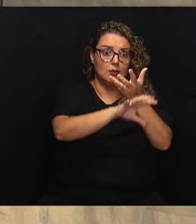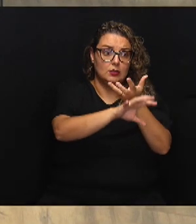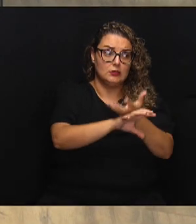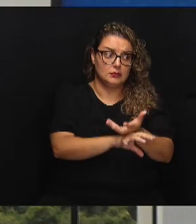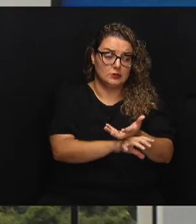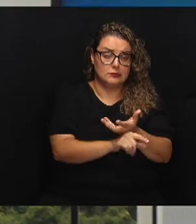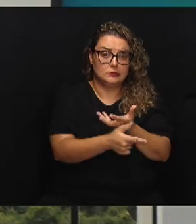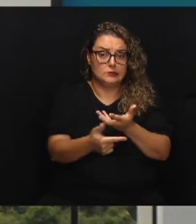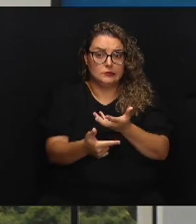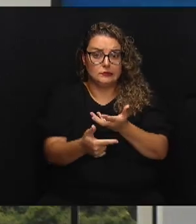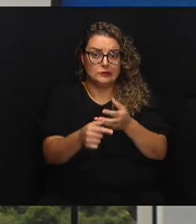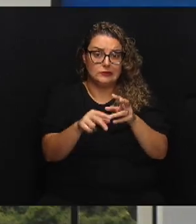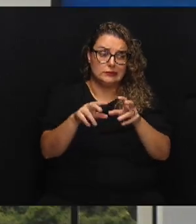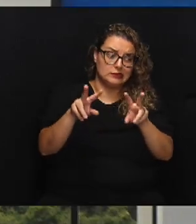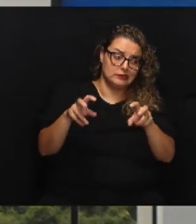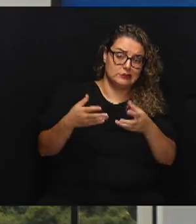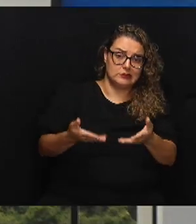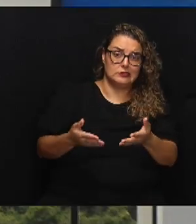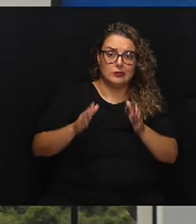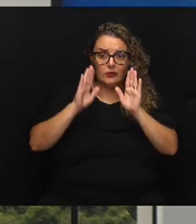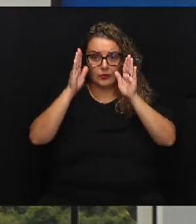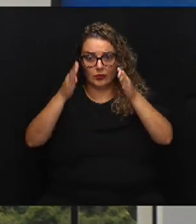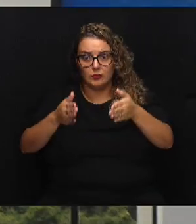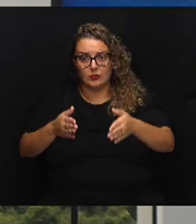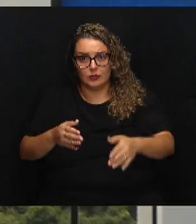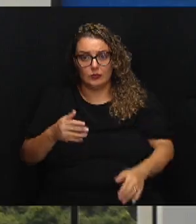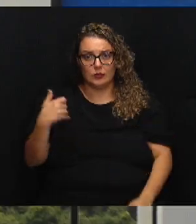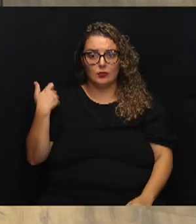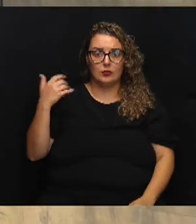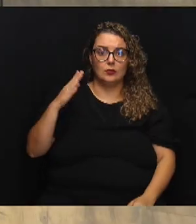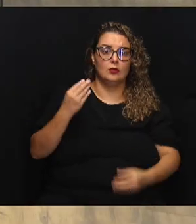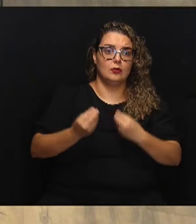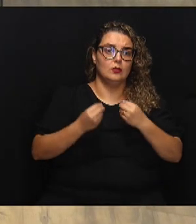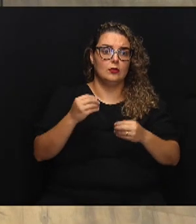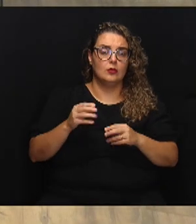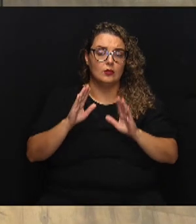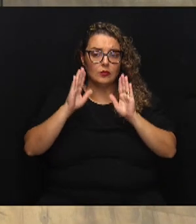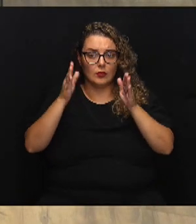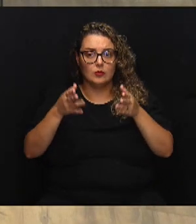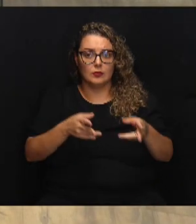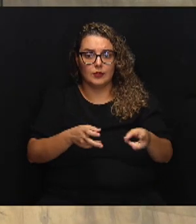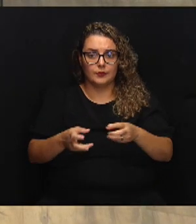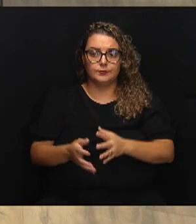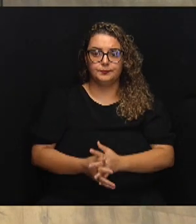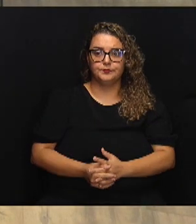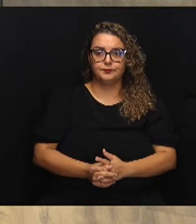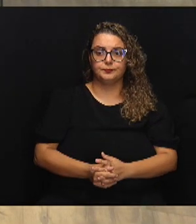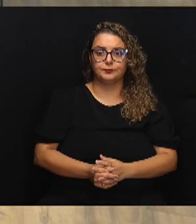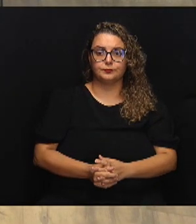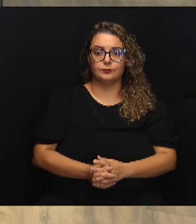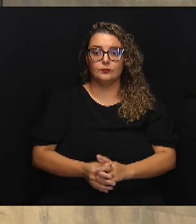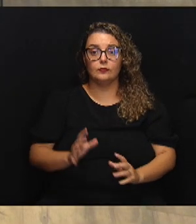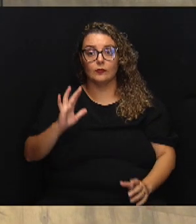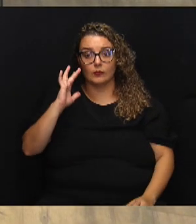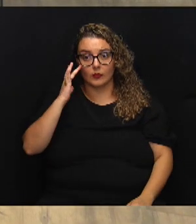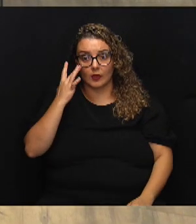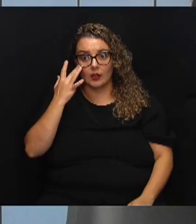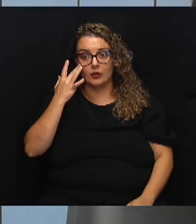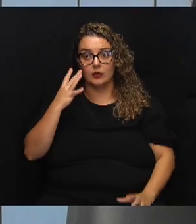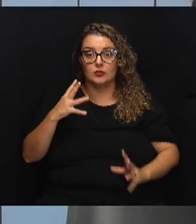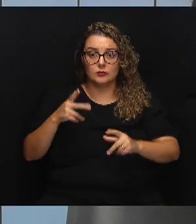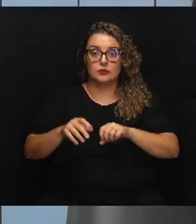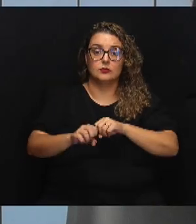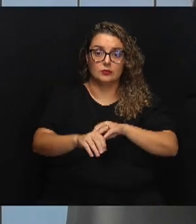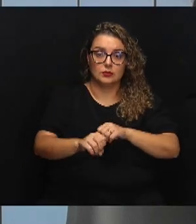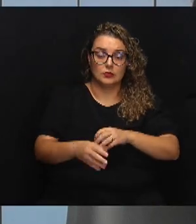para esse tema e o foco tem que ser direto com os adultos? Como é que você enxerga essa situação? Eu acho que tudo está na base da